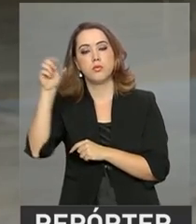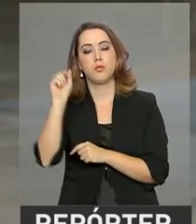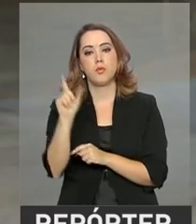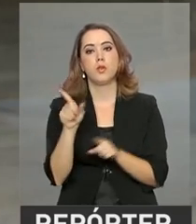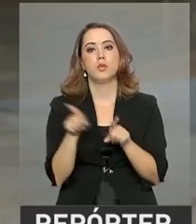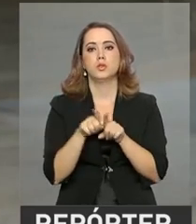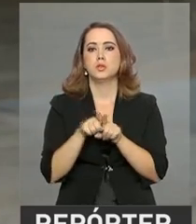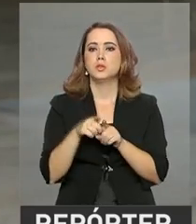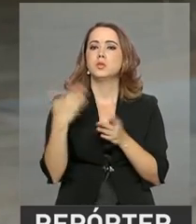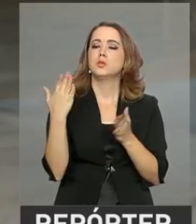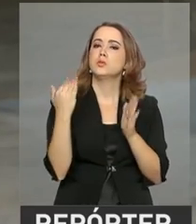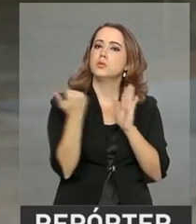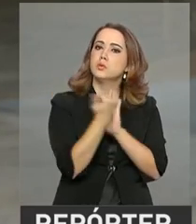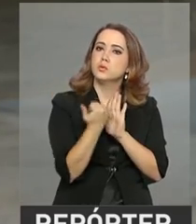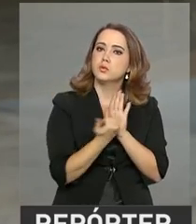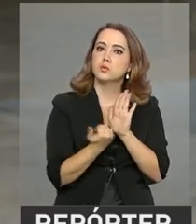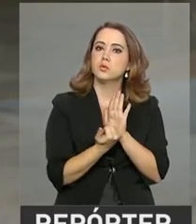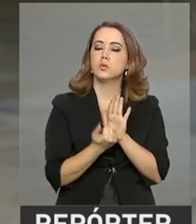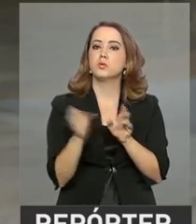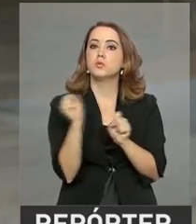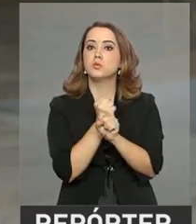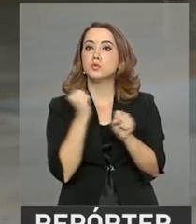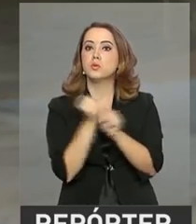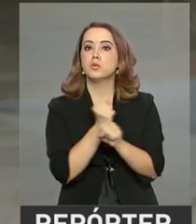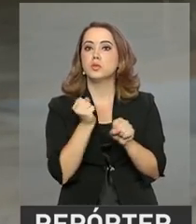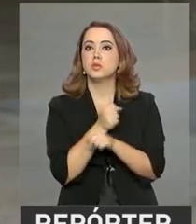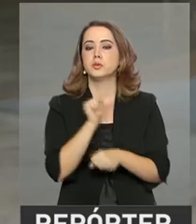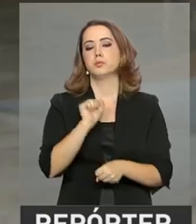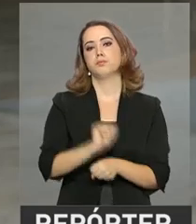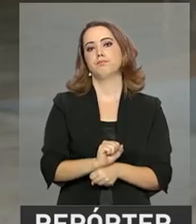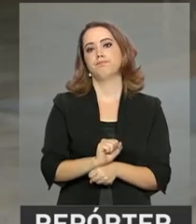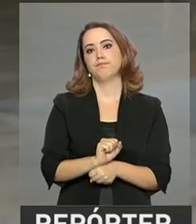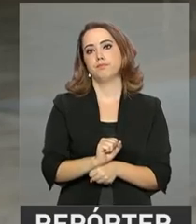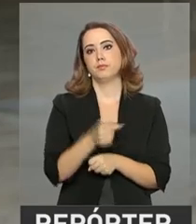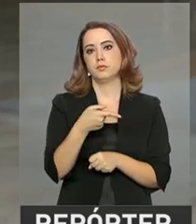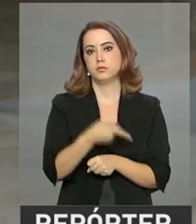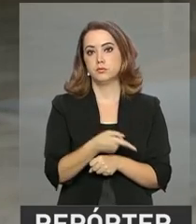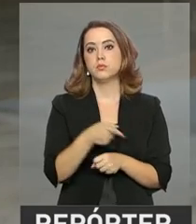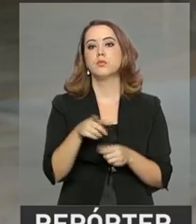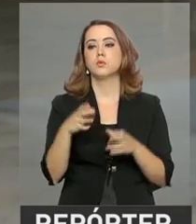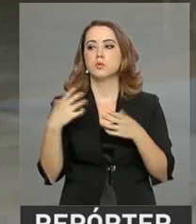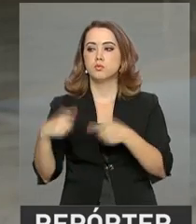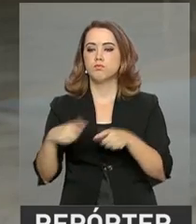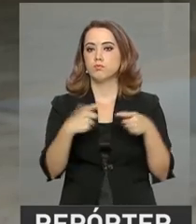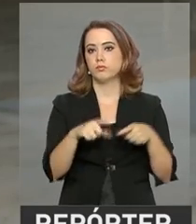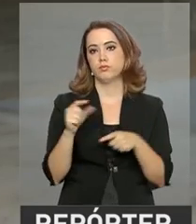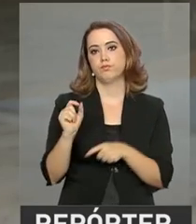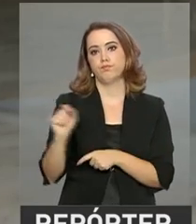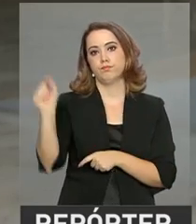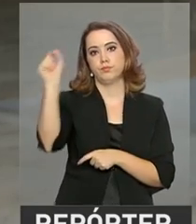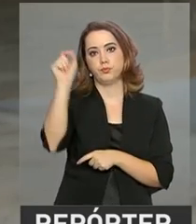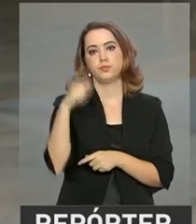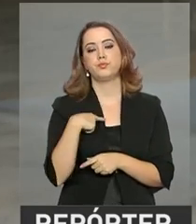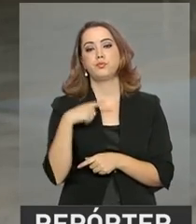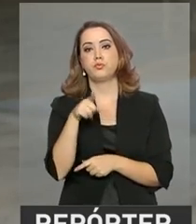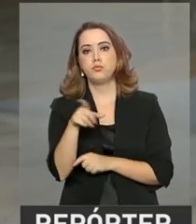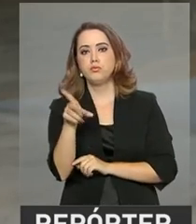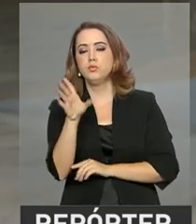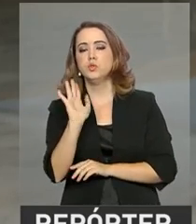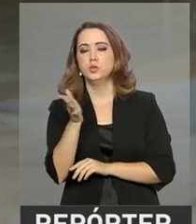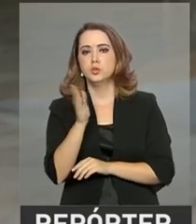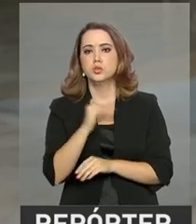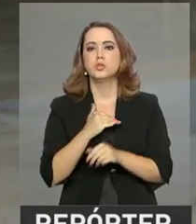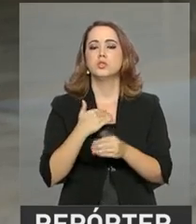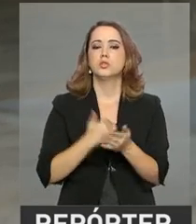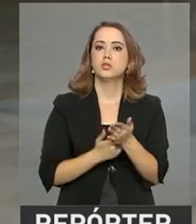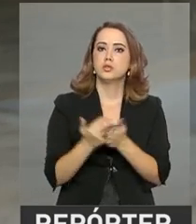obras públicas paralisadas nessas regiões. Segundo a Secretaria de Comunicação da Presidência, essas discussões começaram em